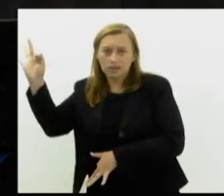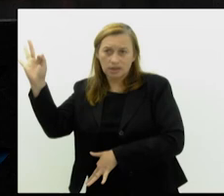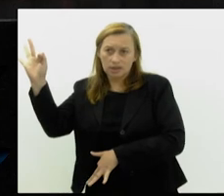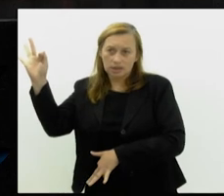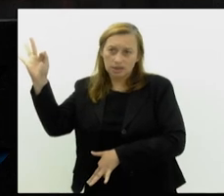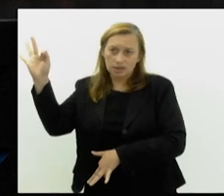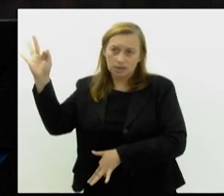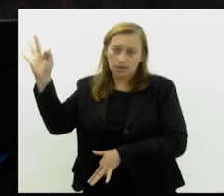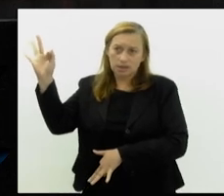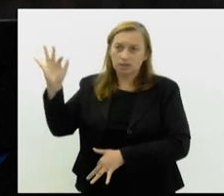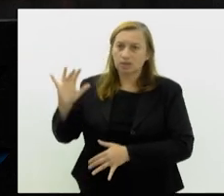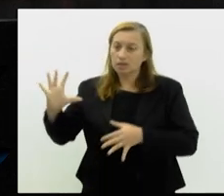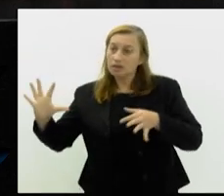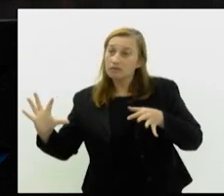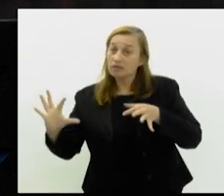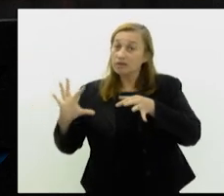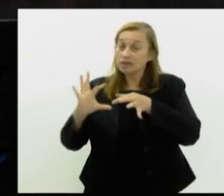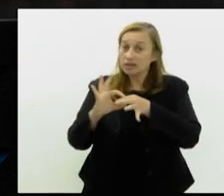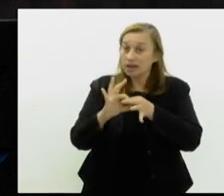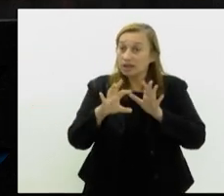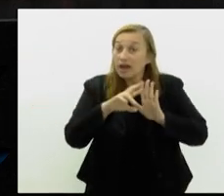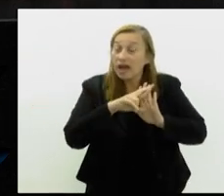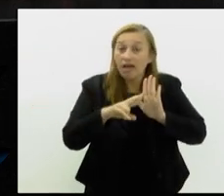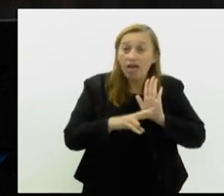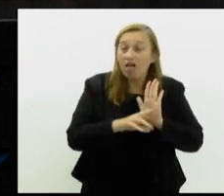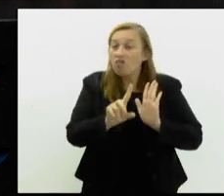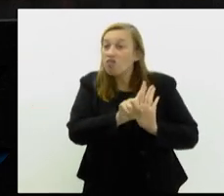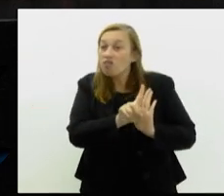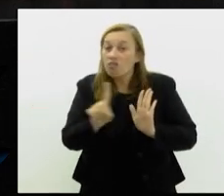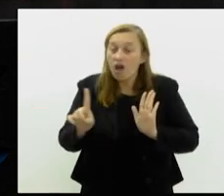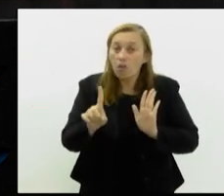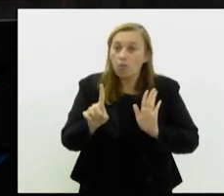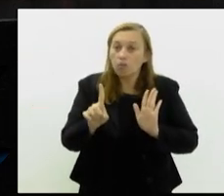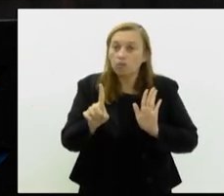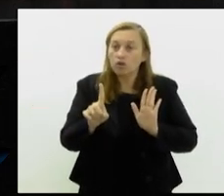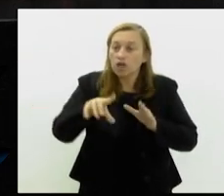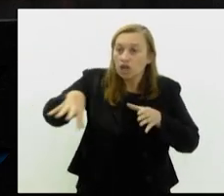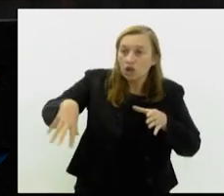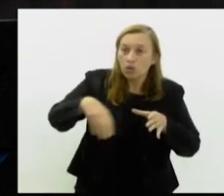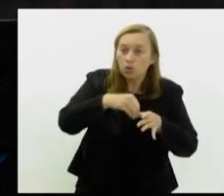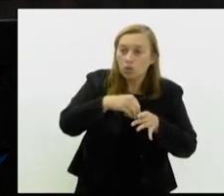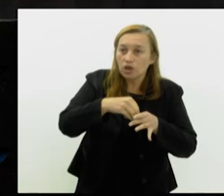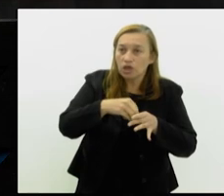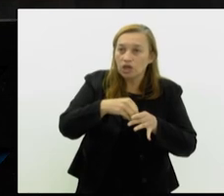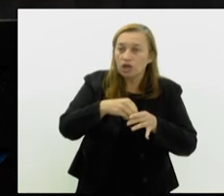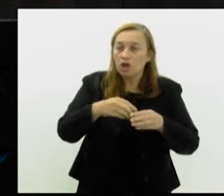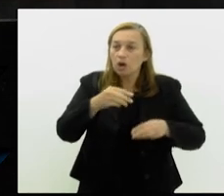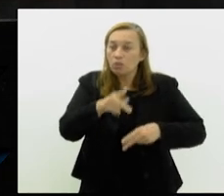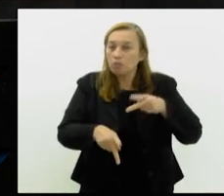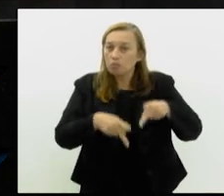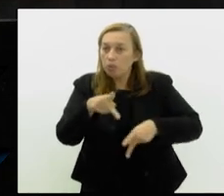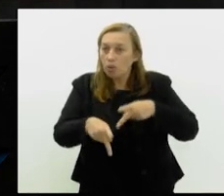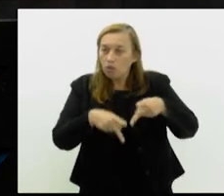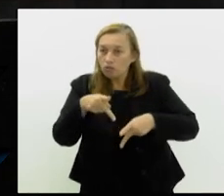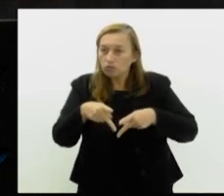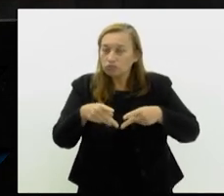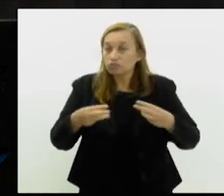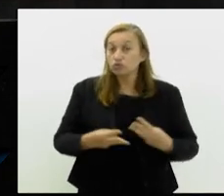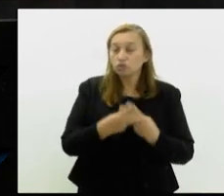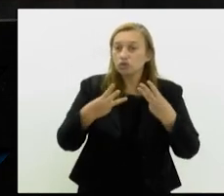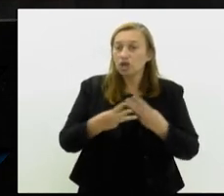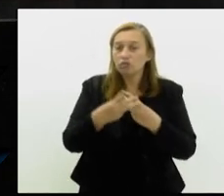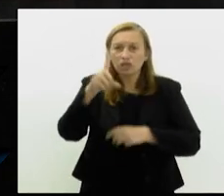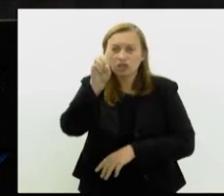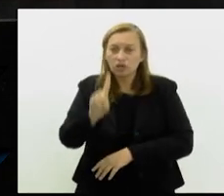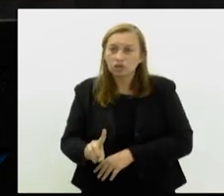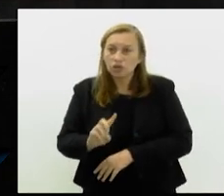que teriam fixado a norma de não ter judeus na diretoria nem na presidência